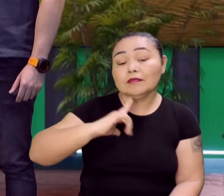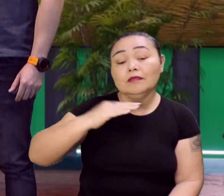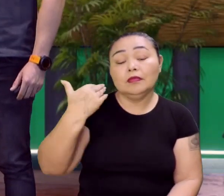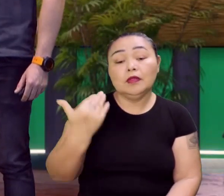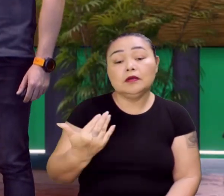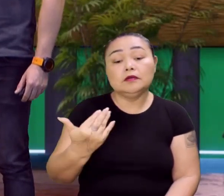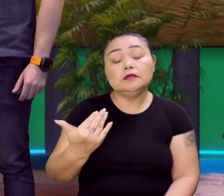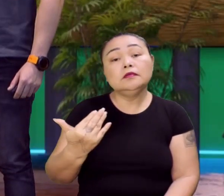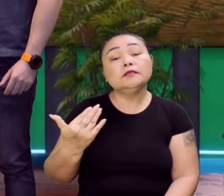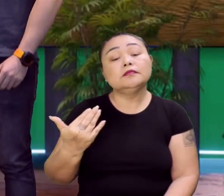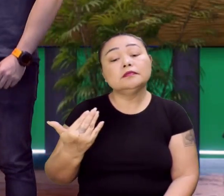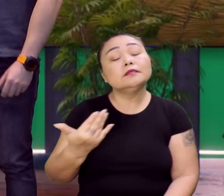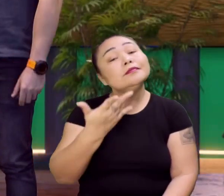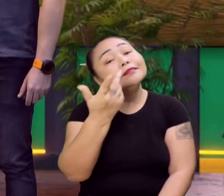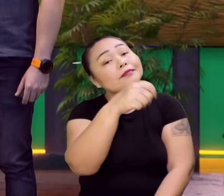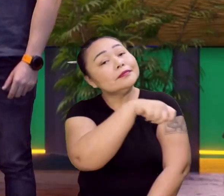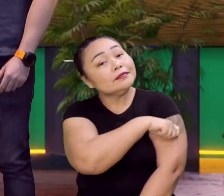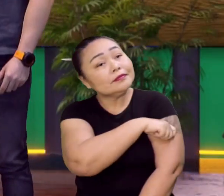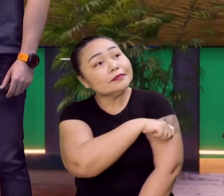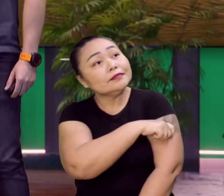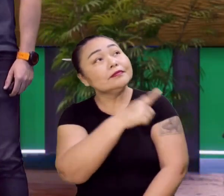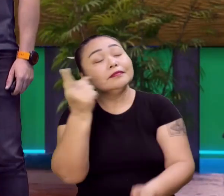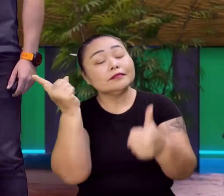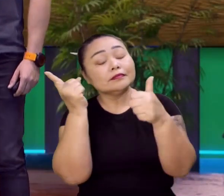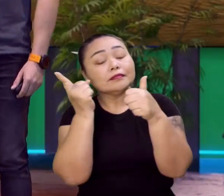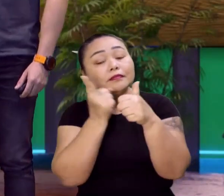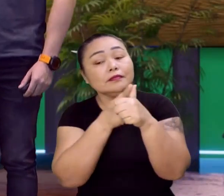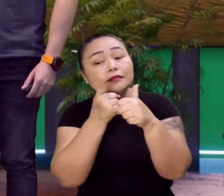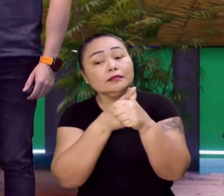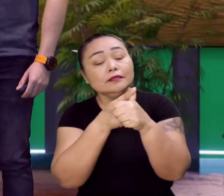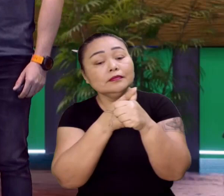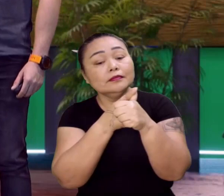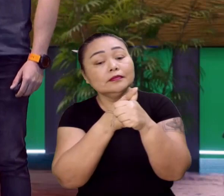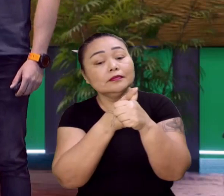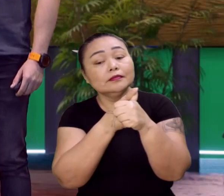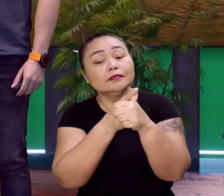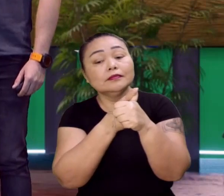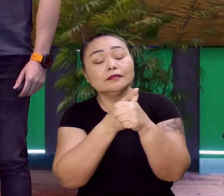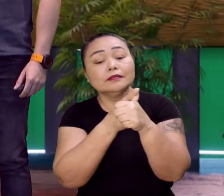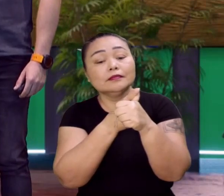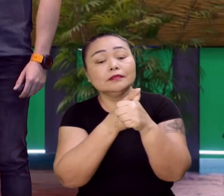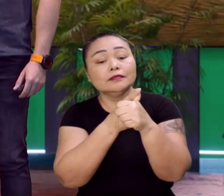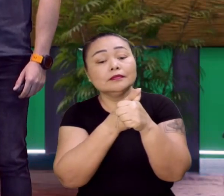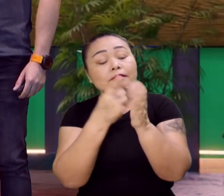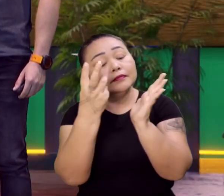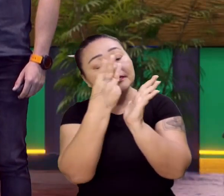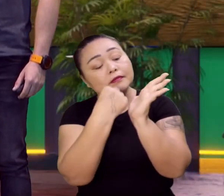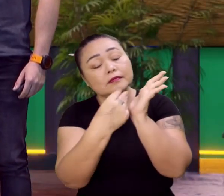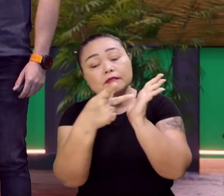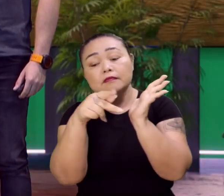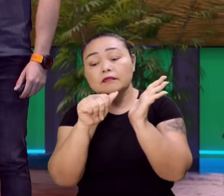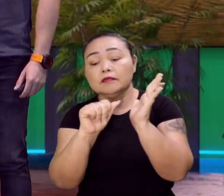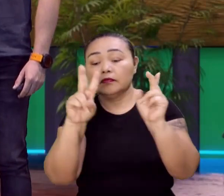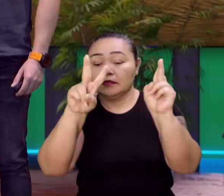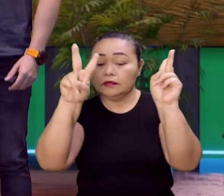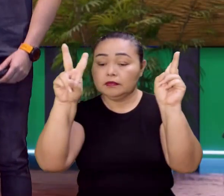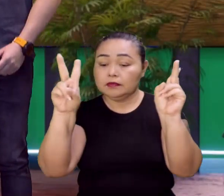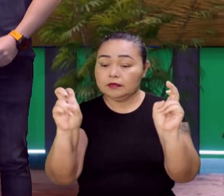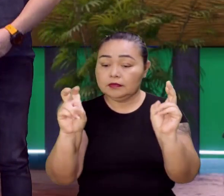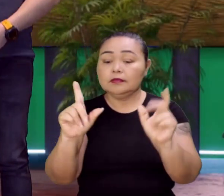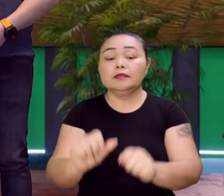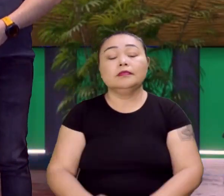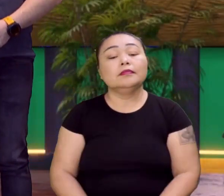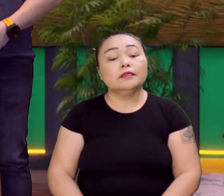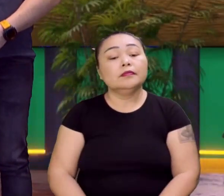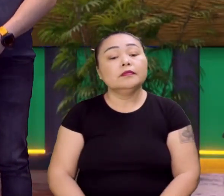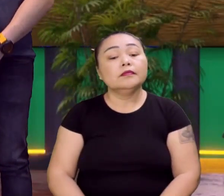Muito bem. Então, querido aluno, primeira coisa que ele tem que ver num gráfico, no mapa, é o título.